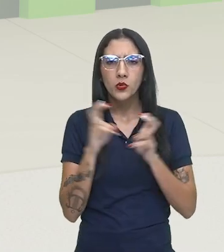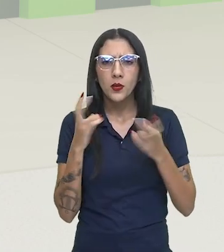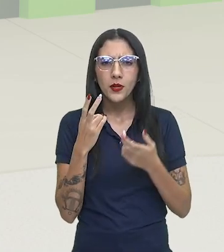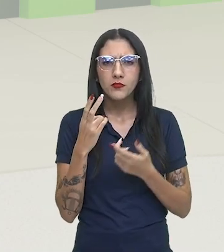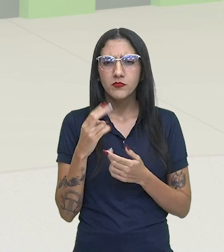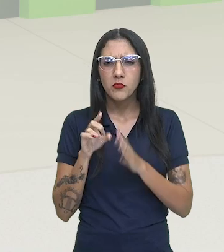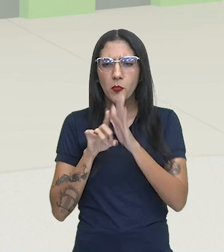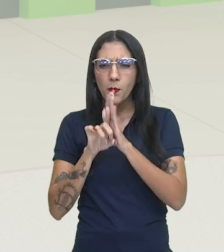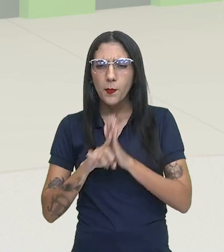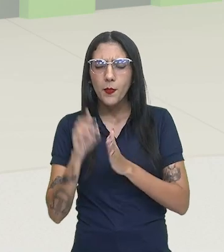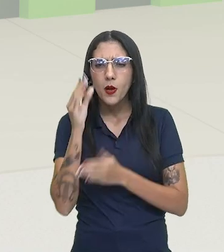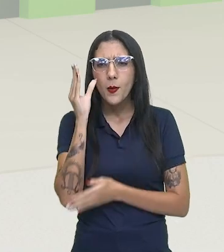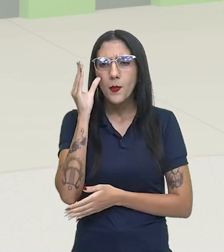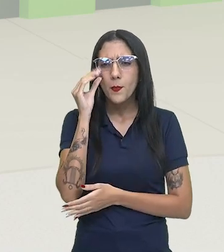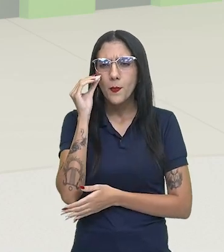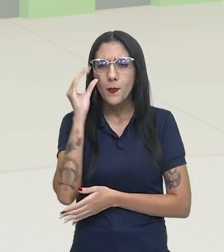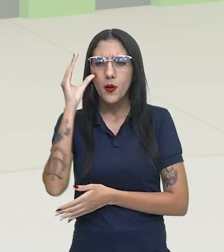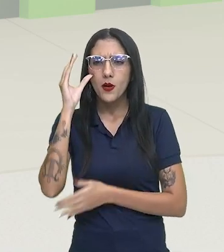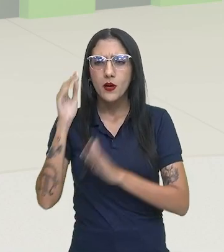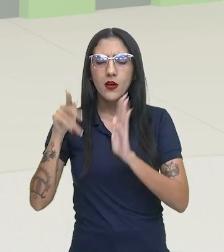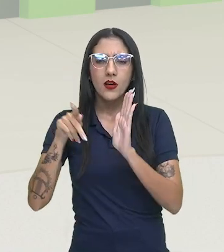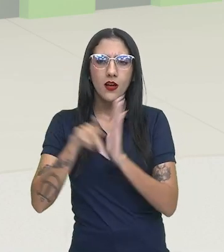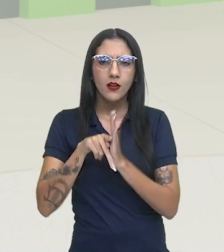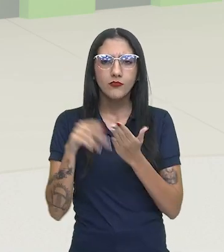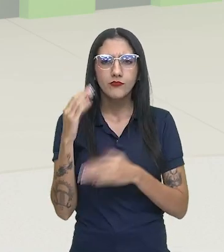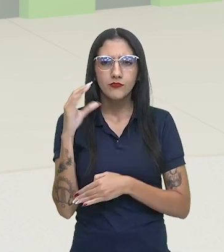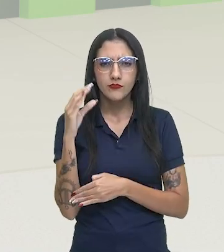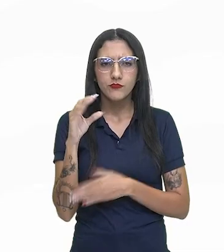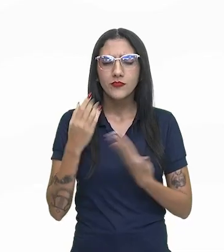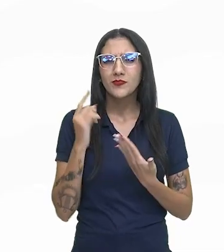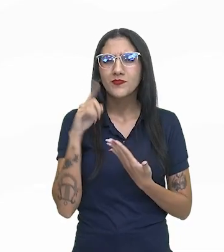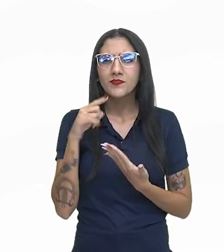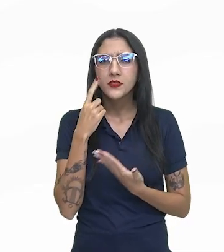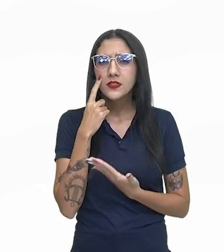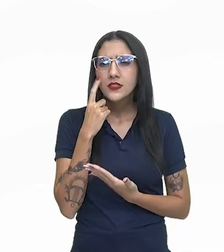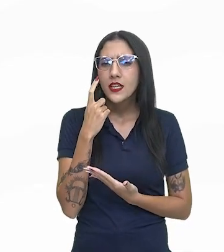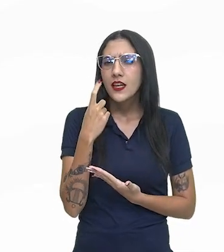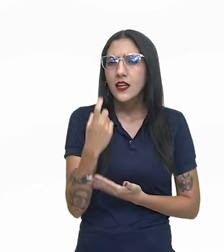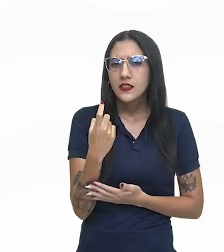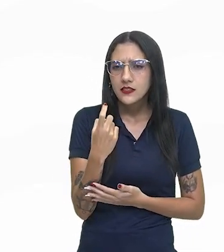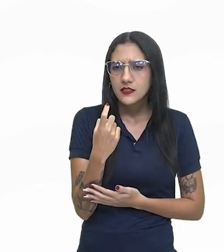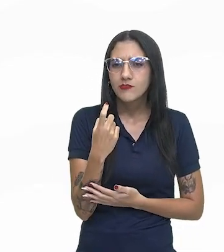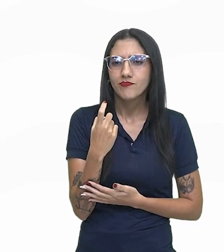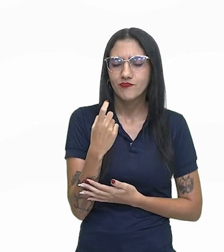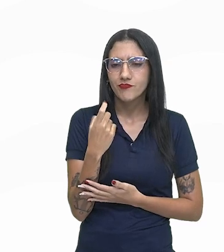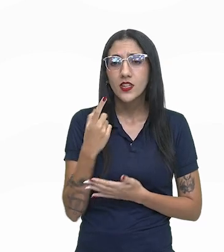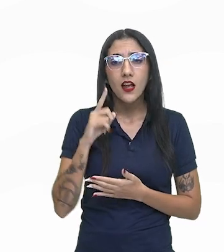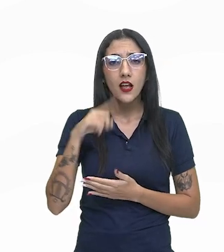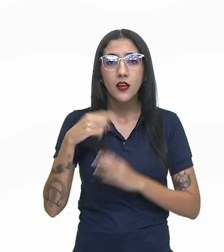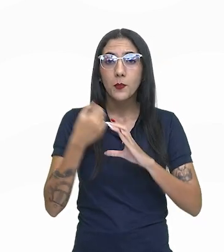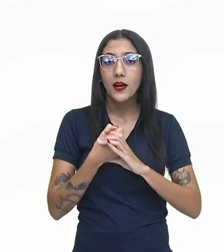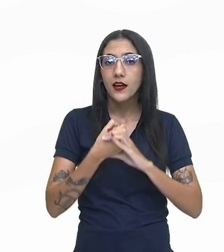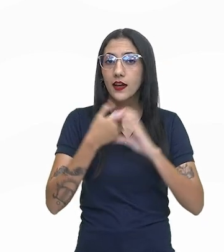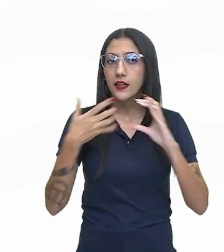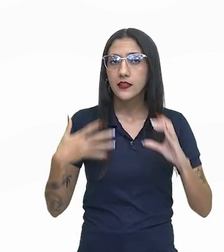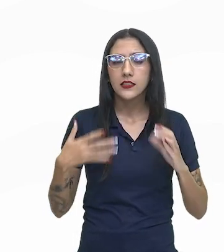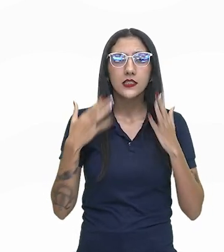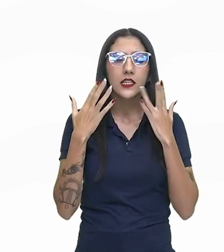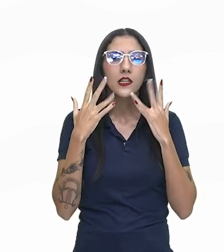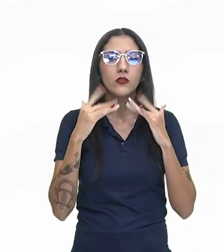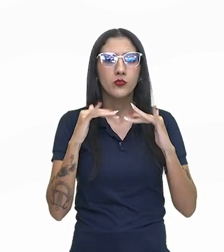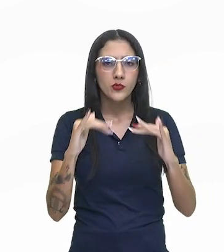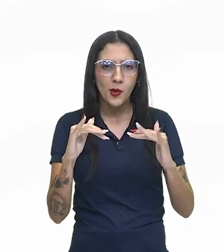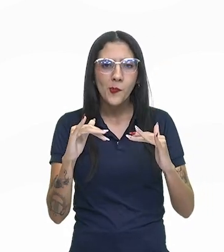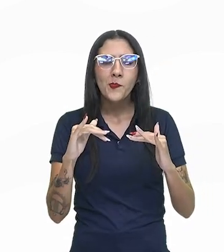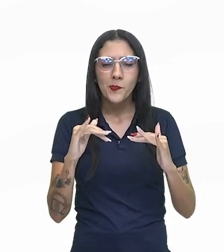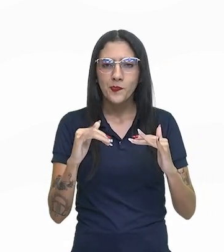científico? Vejam aí que a curiosidade científica, ela é uma característica natural,